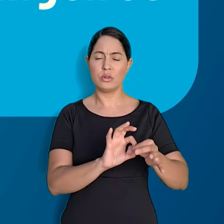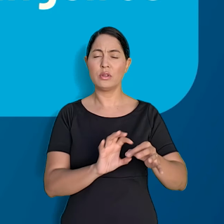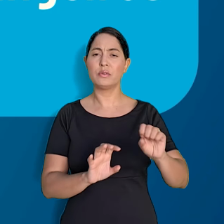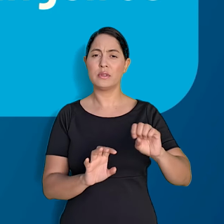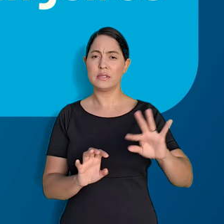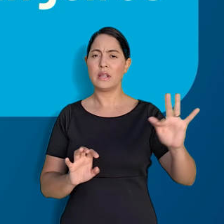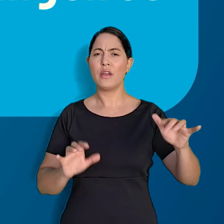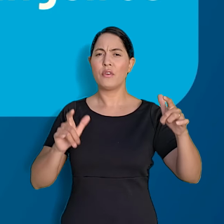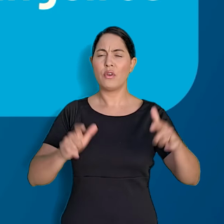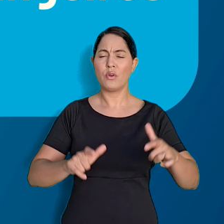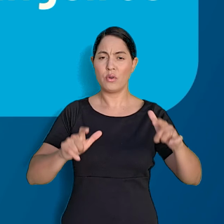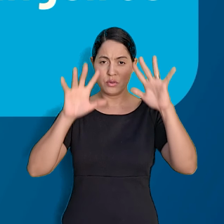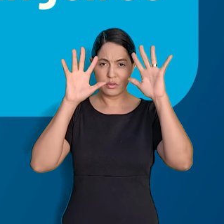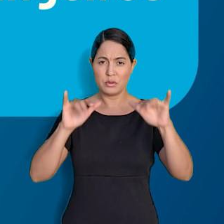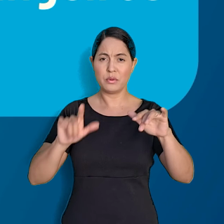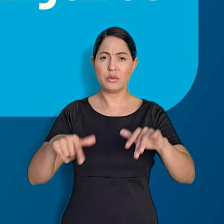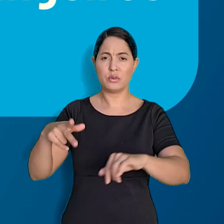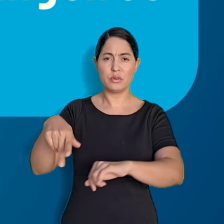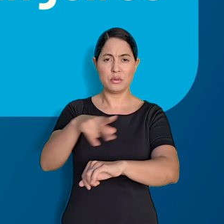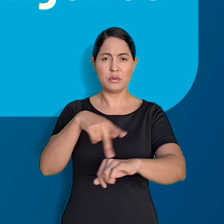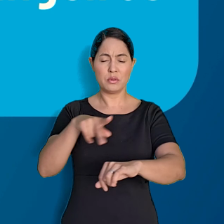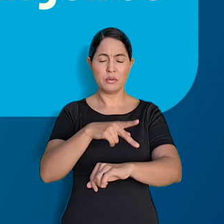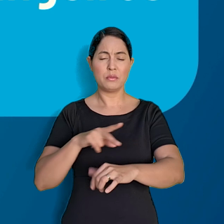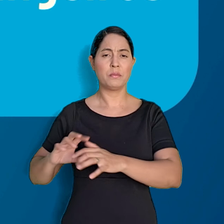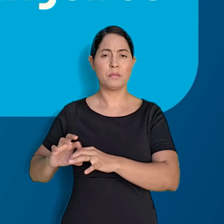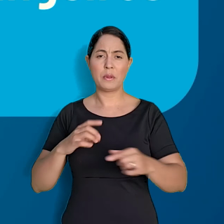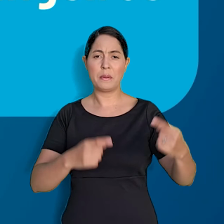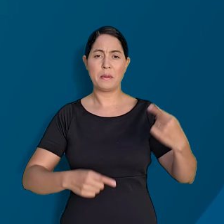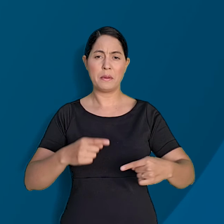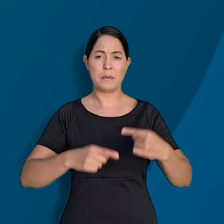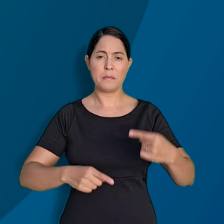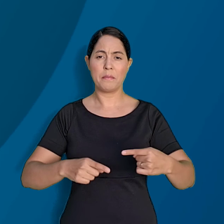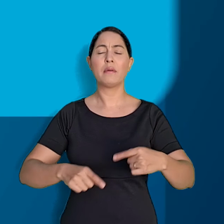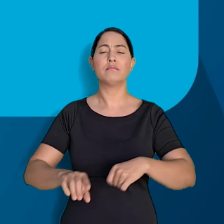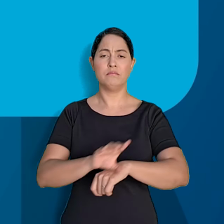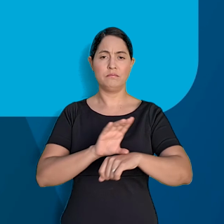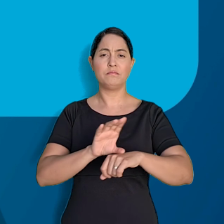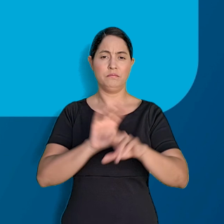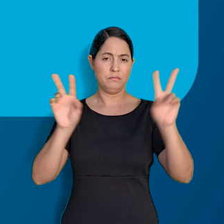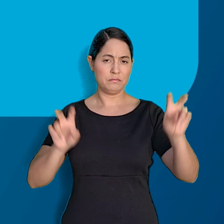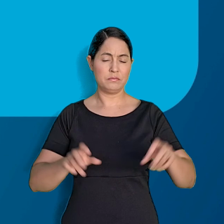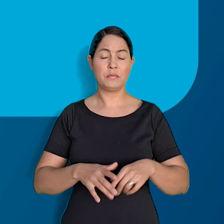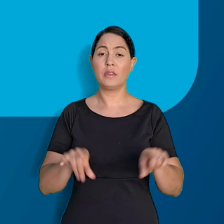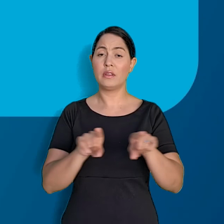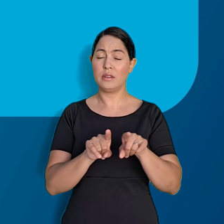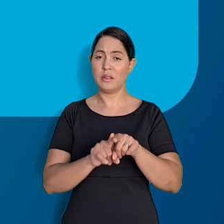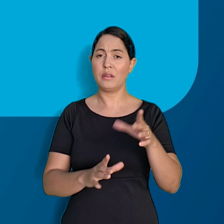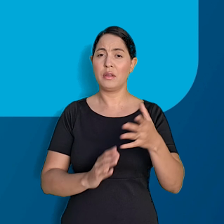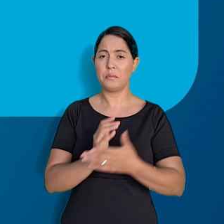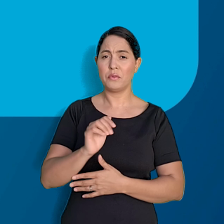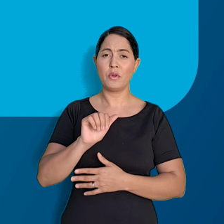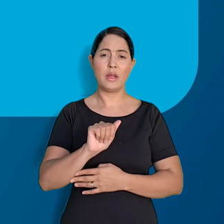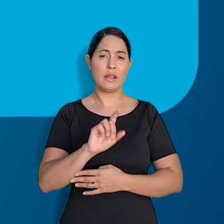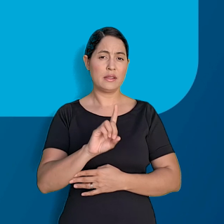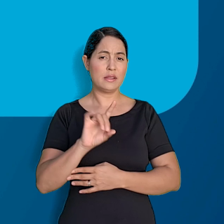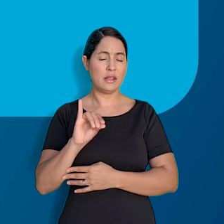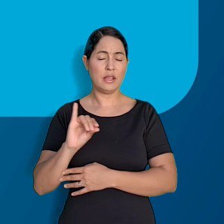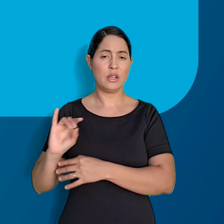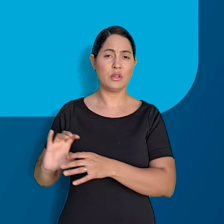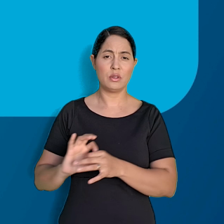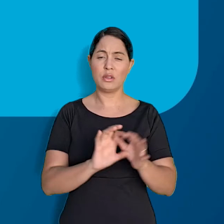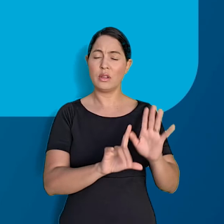estrangeiros diante dos impactos institucionais e constitucionais do tema. O Pleno também aprovou o ajuizamento de ADI contra